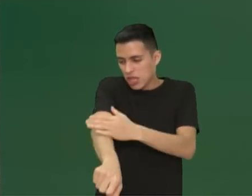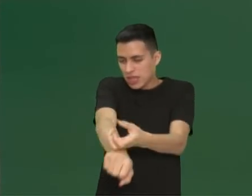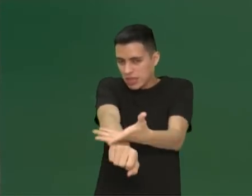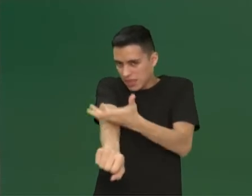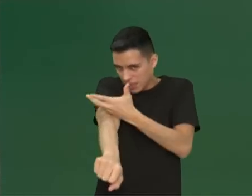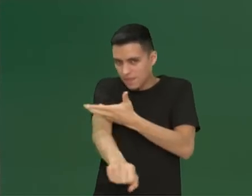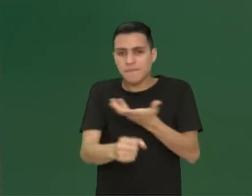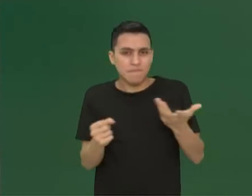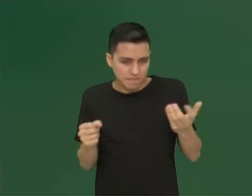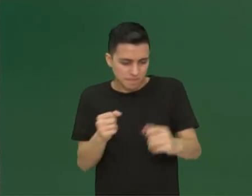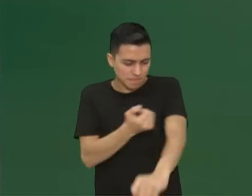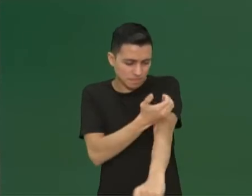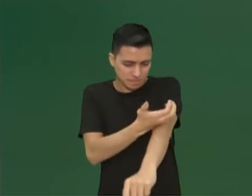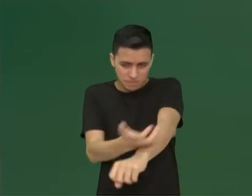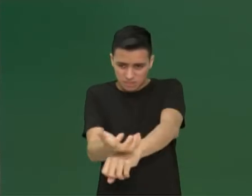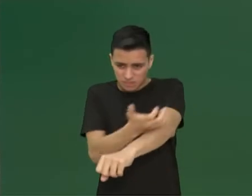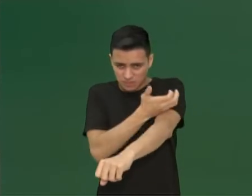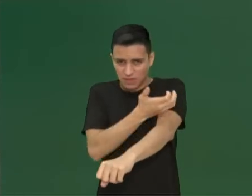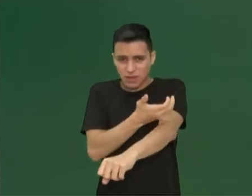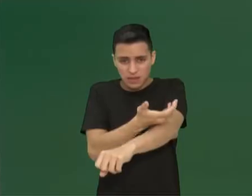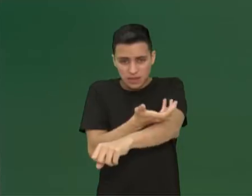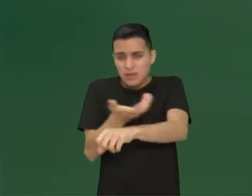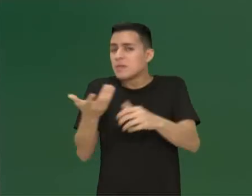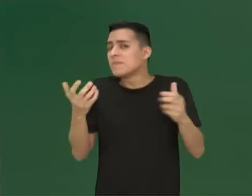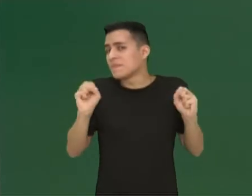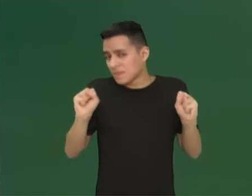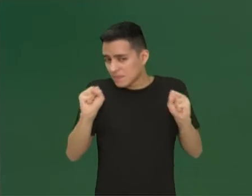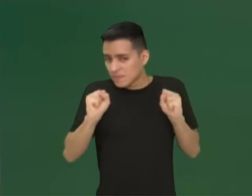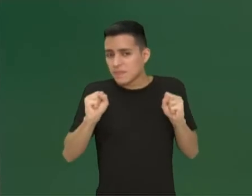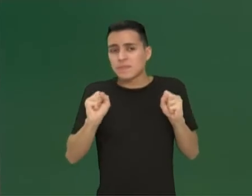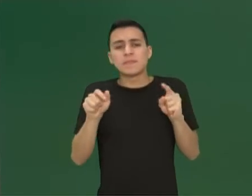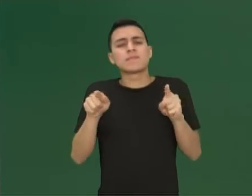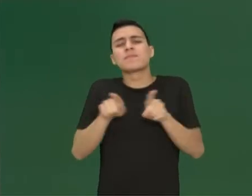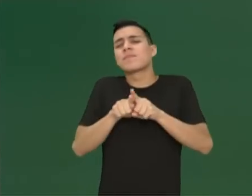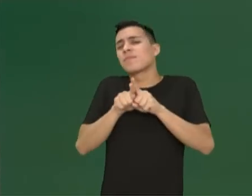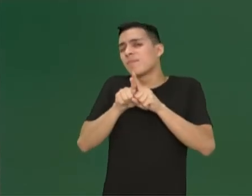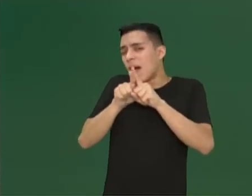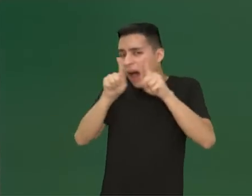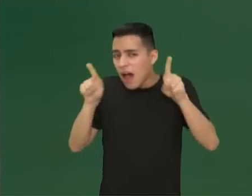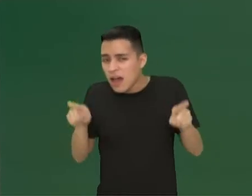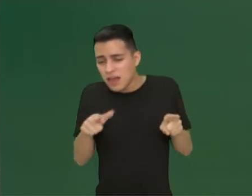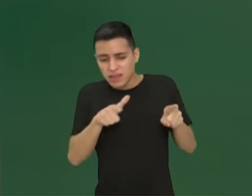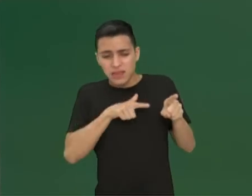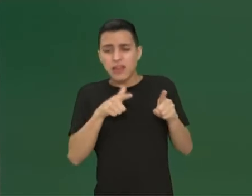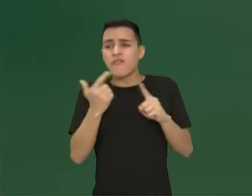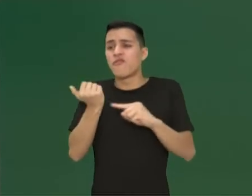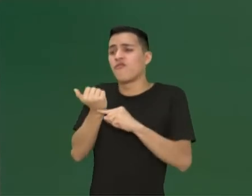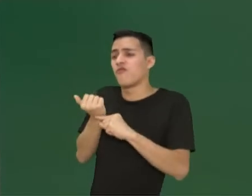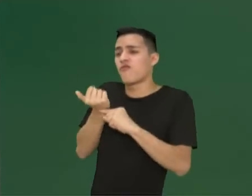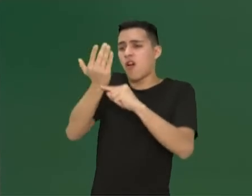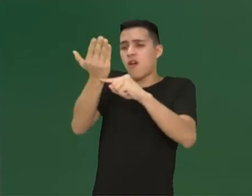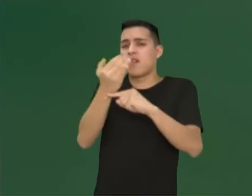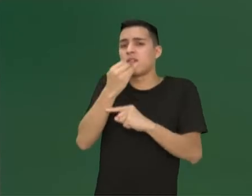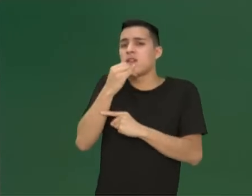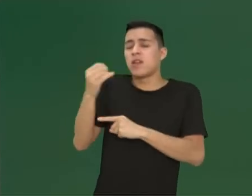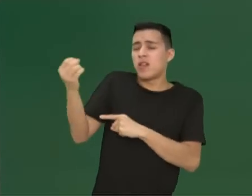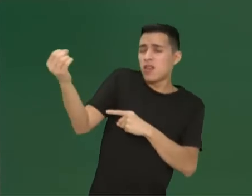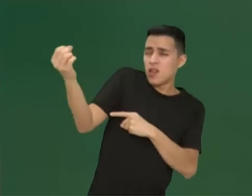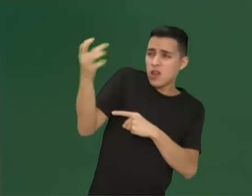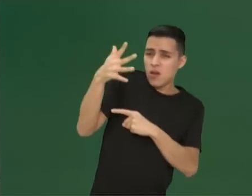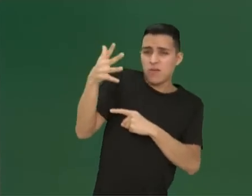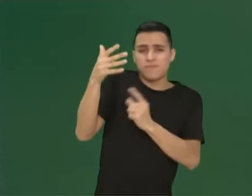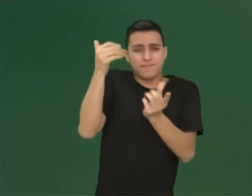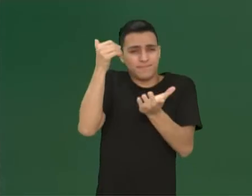arrepia, os pelos do braço ficam mais eriçados. Só que tem estímulos do ambiente. Uma luz forte e